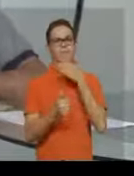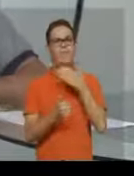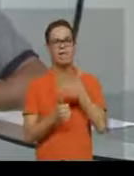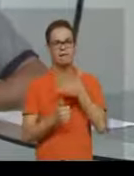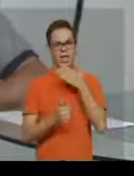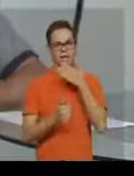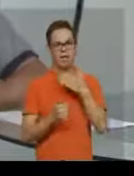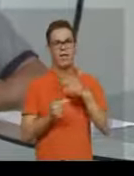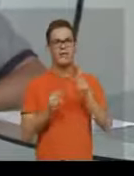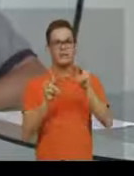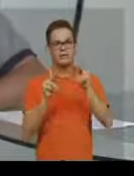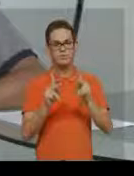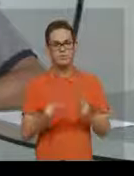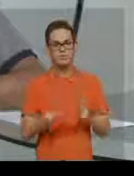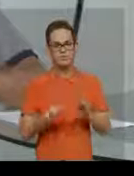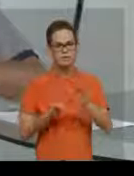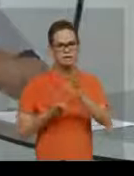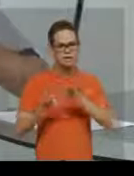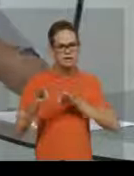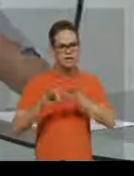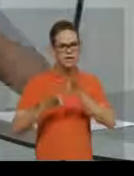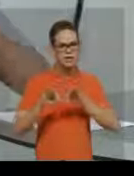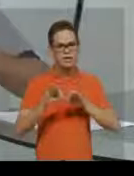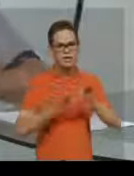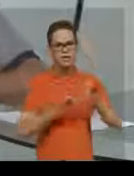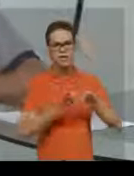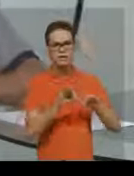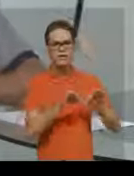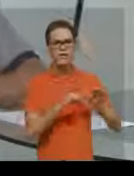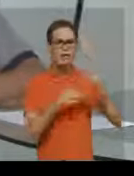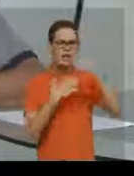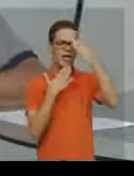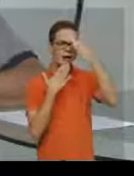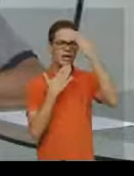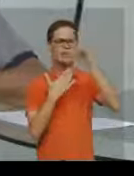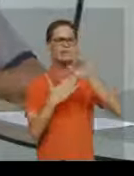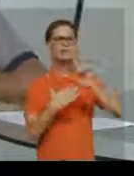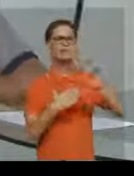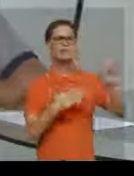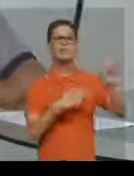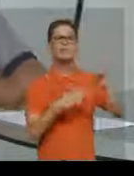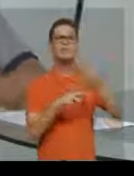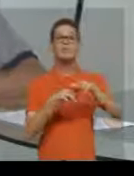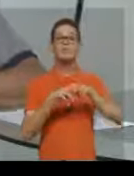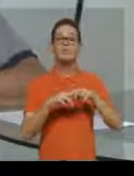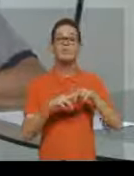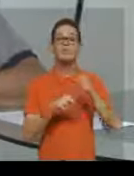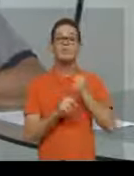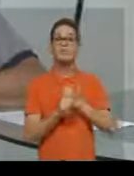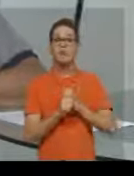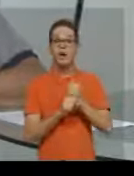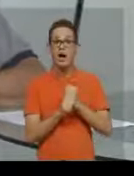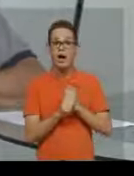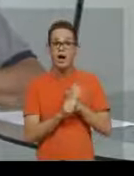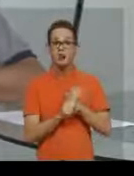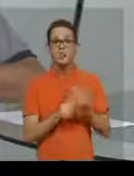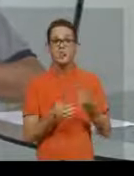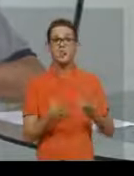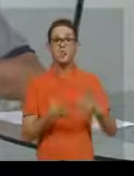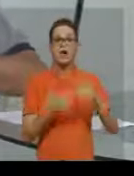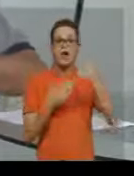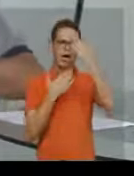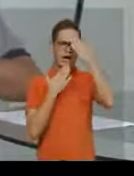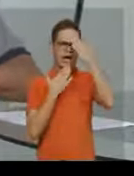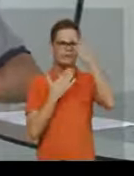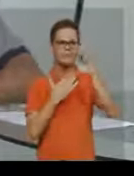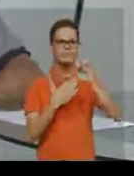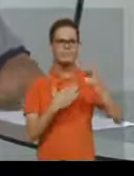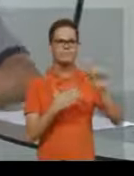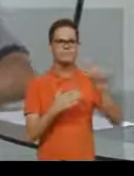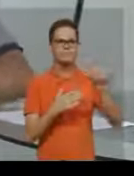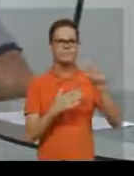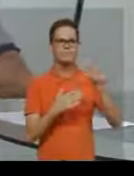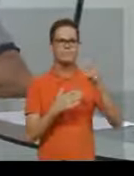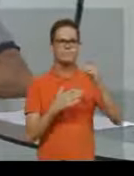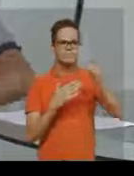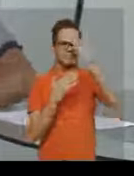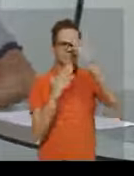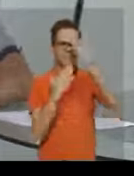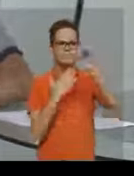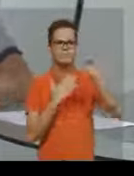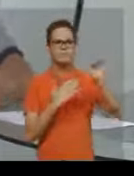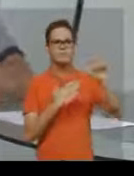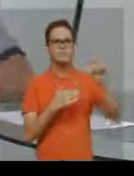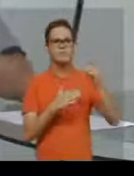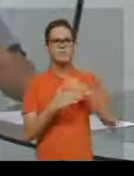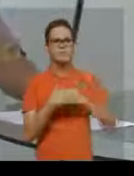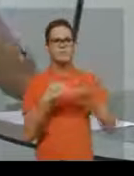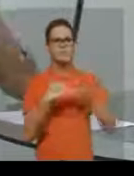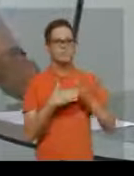pessoas se reúnem e para agradecer a Deus por aquele ano, né? Para ser grato por aquele ano que